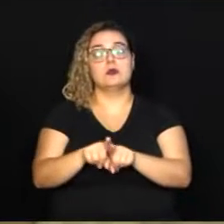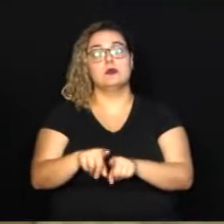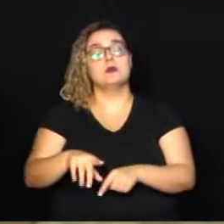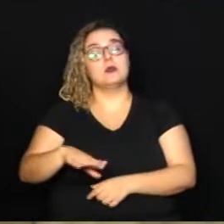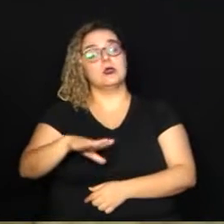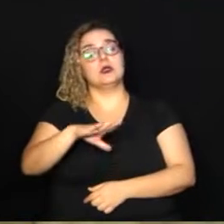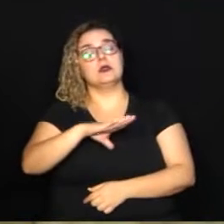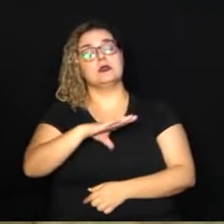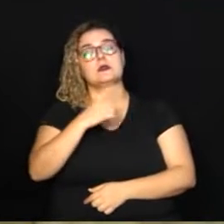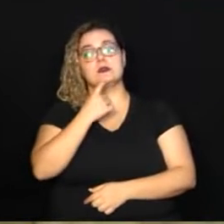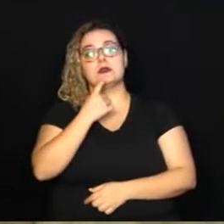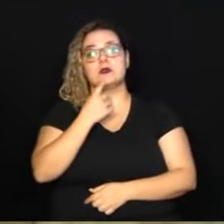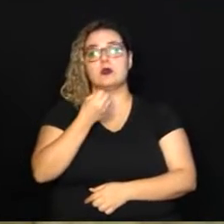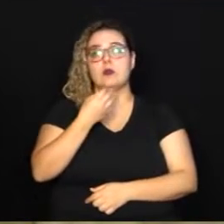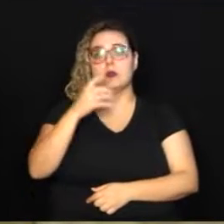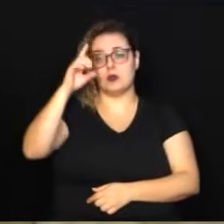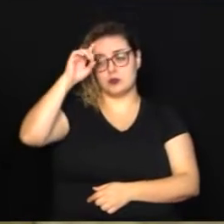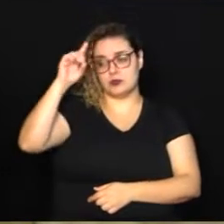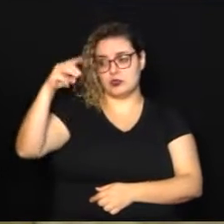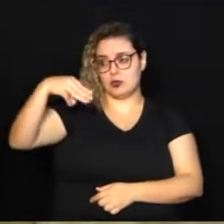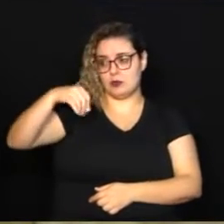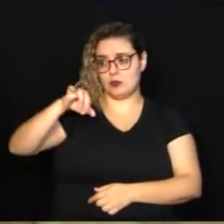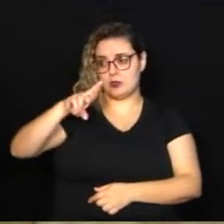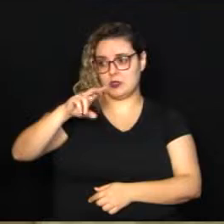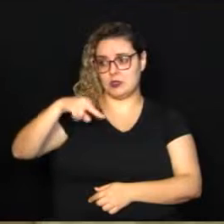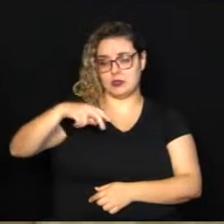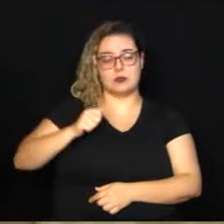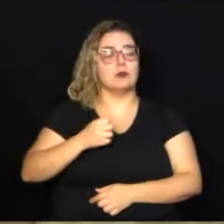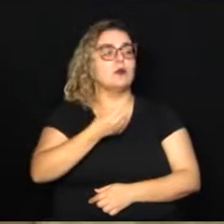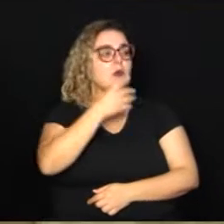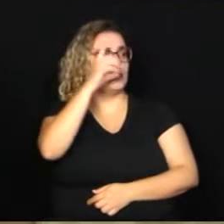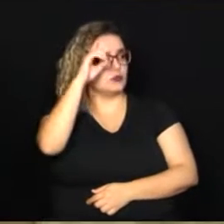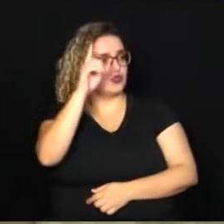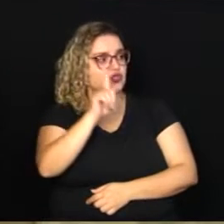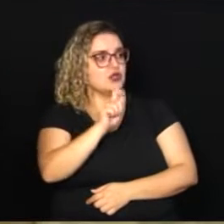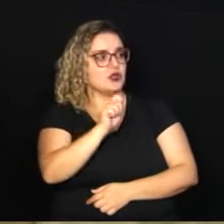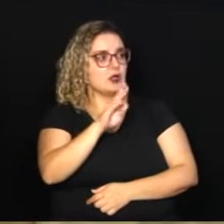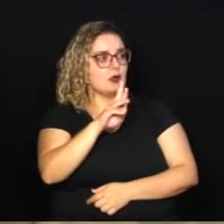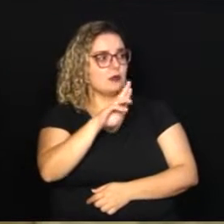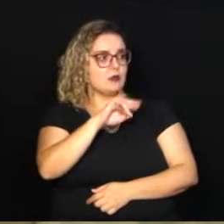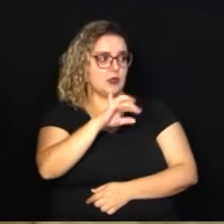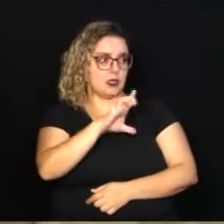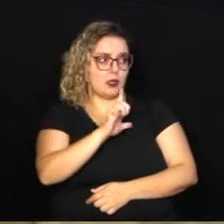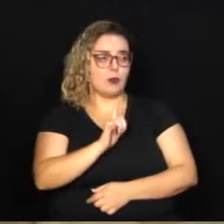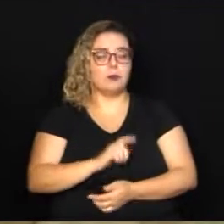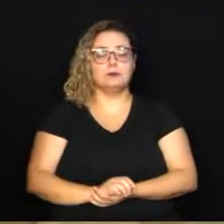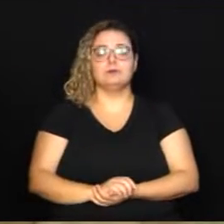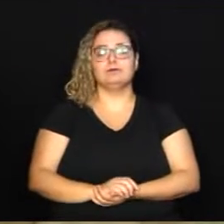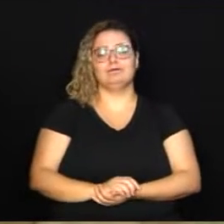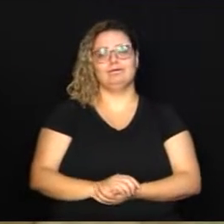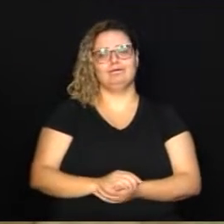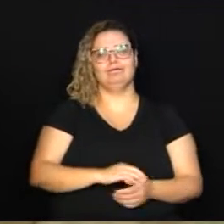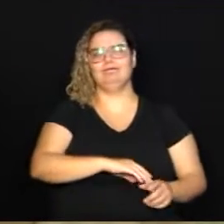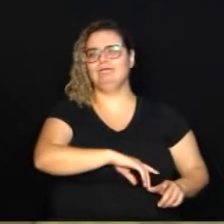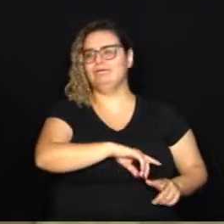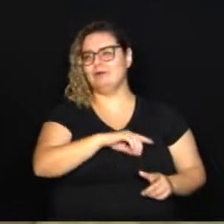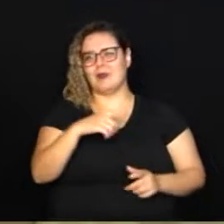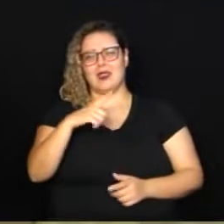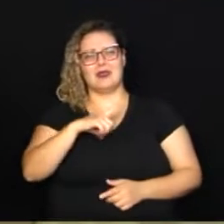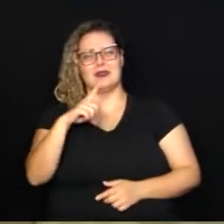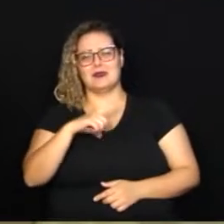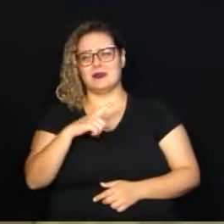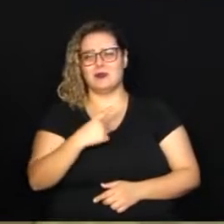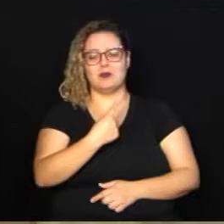bem-vinda e bom dia, Mirna. Bom dia, Gabriel. Como você disse, né, um retrato de mais de,